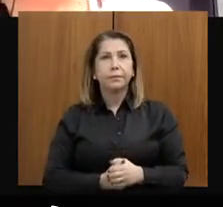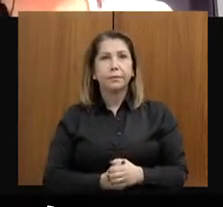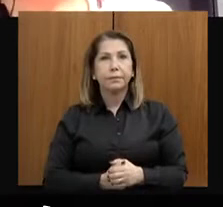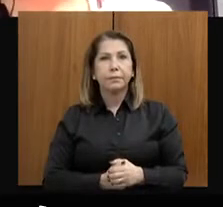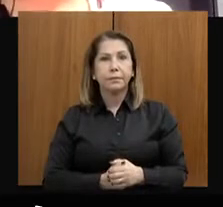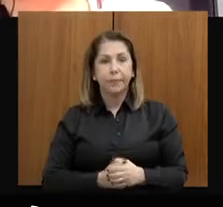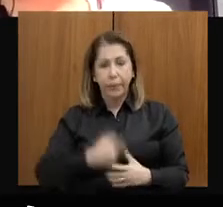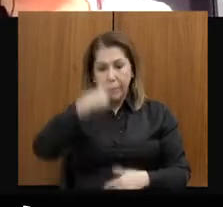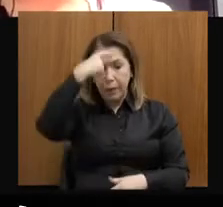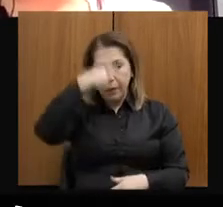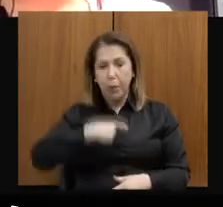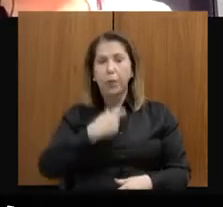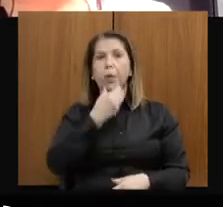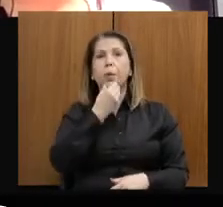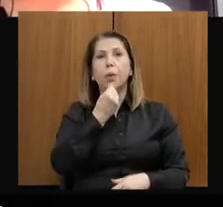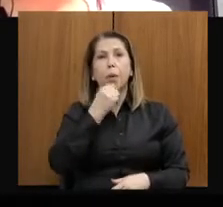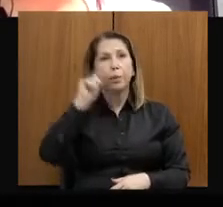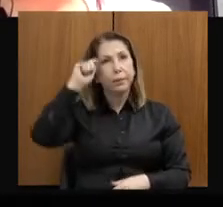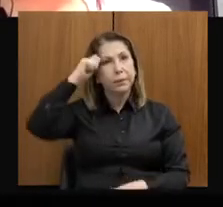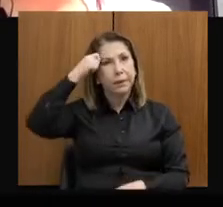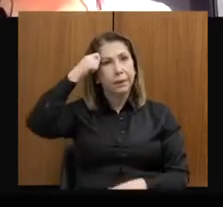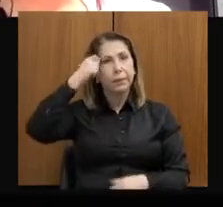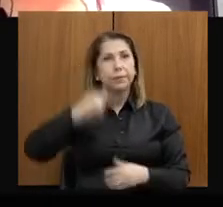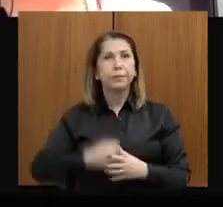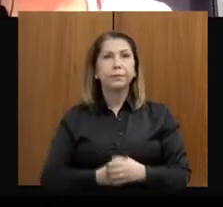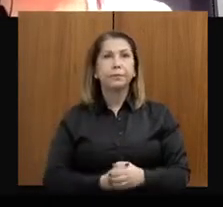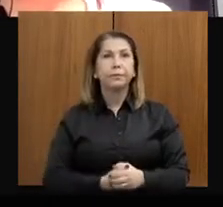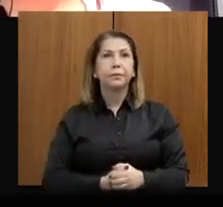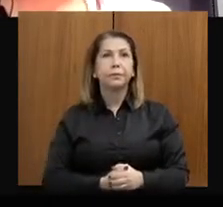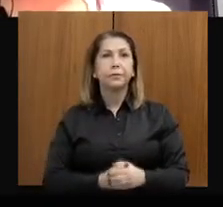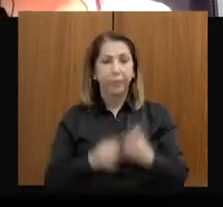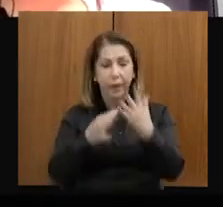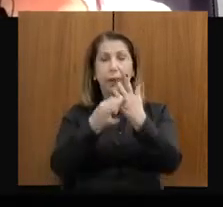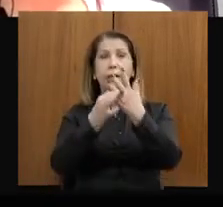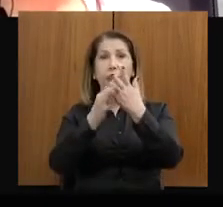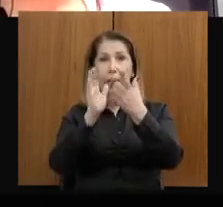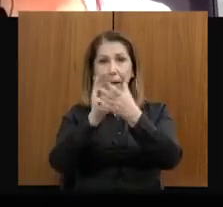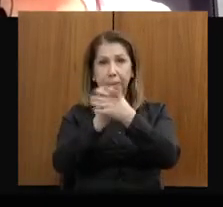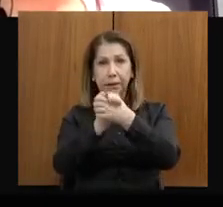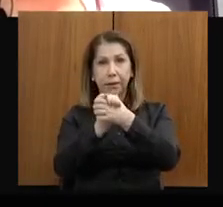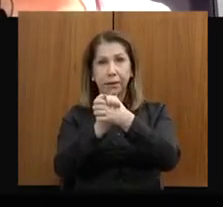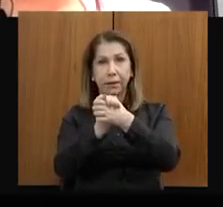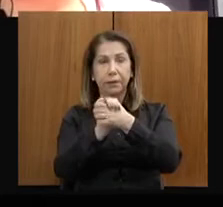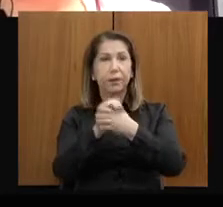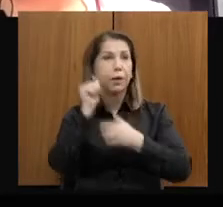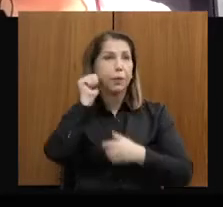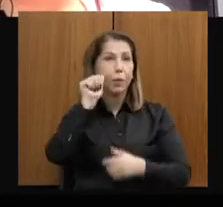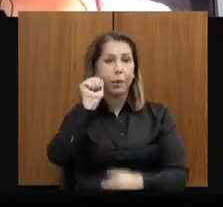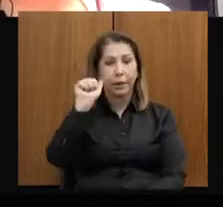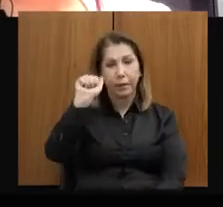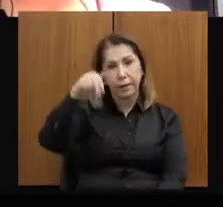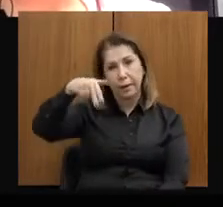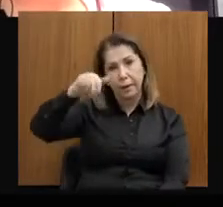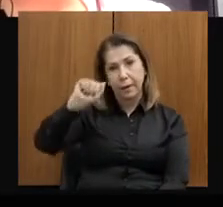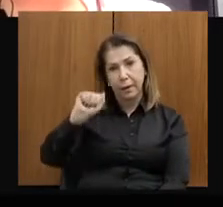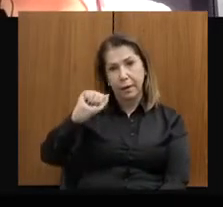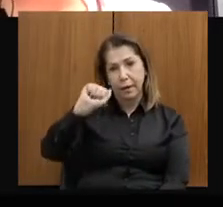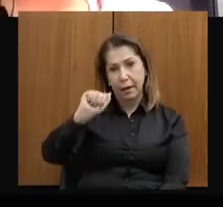é um homem negro que era casado com a Anna apolinária